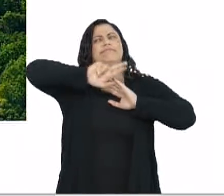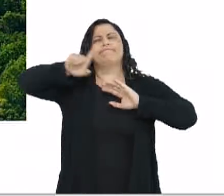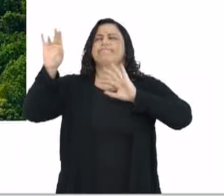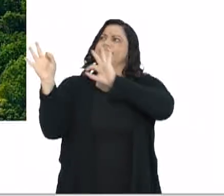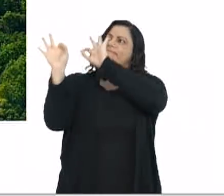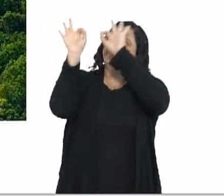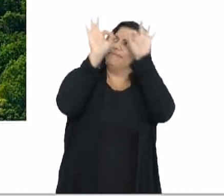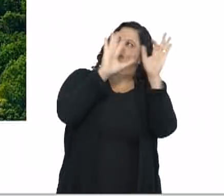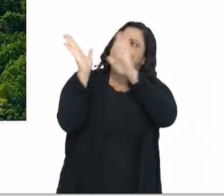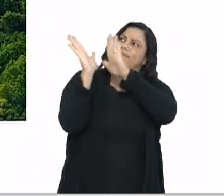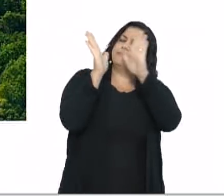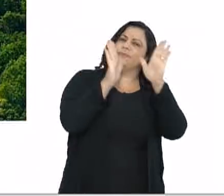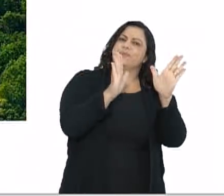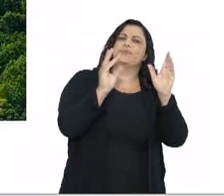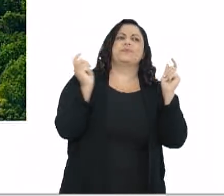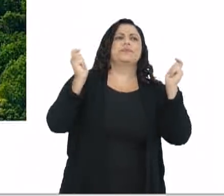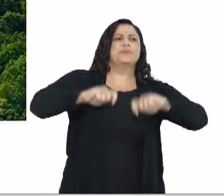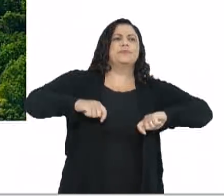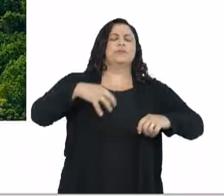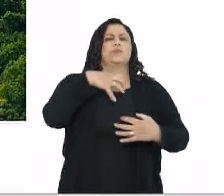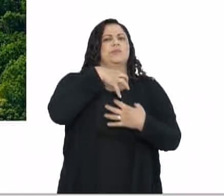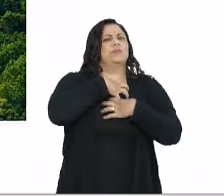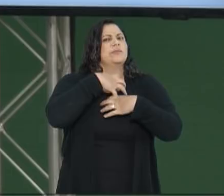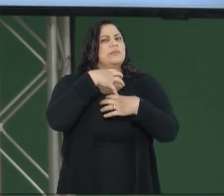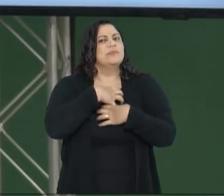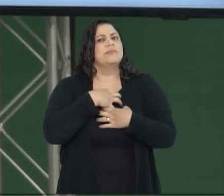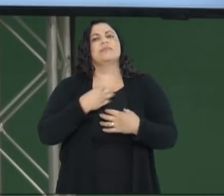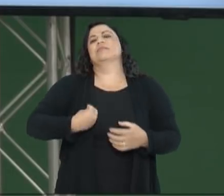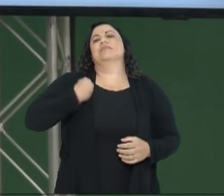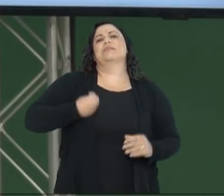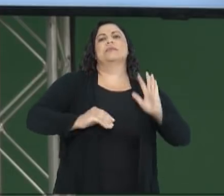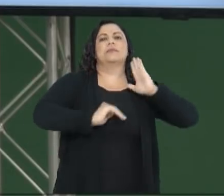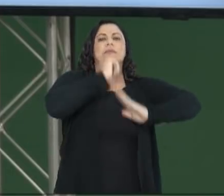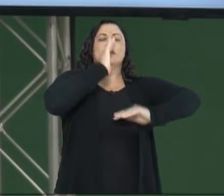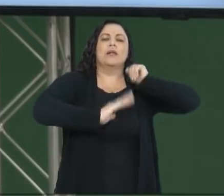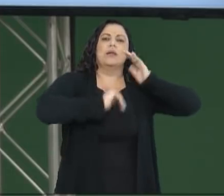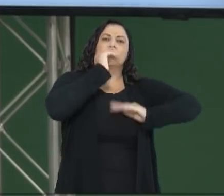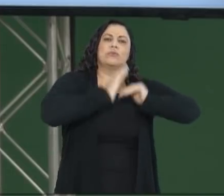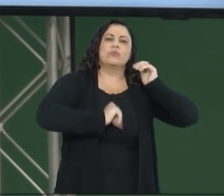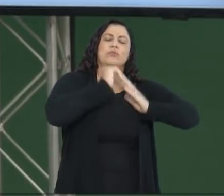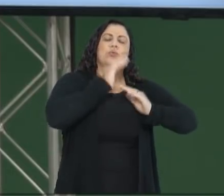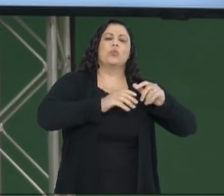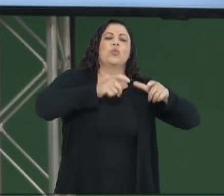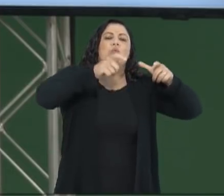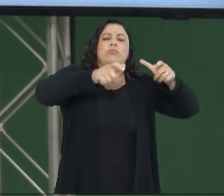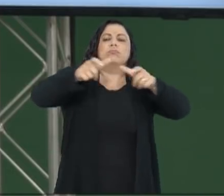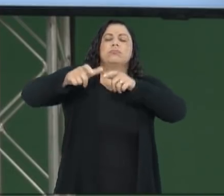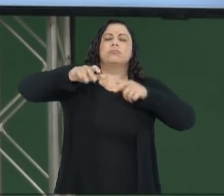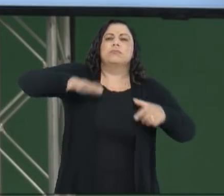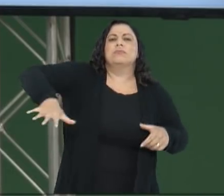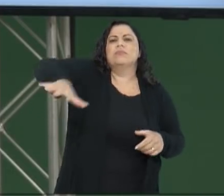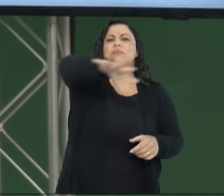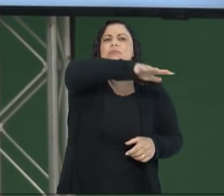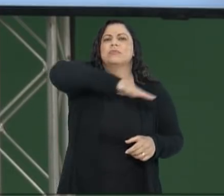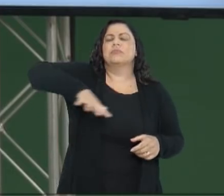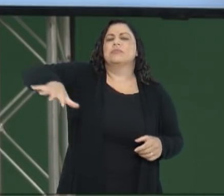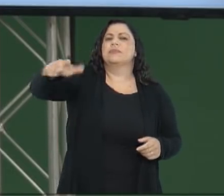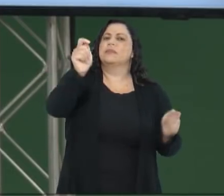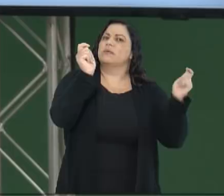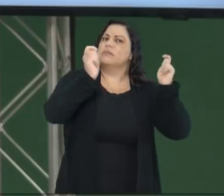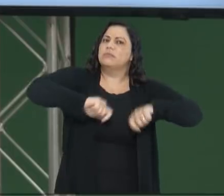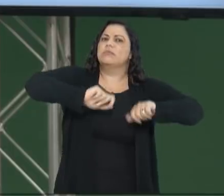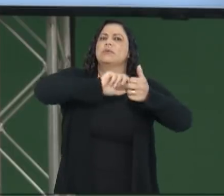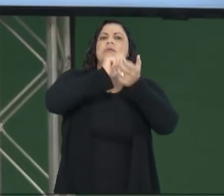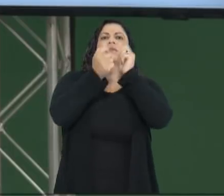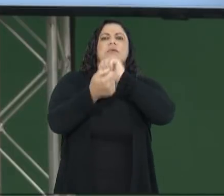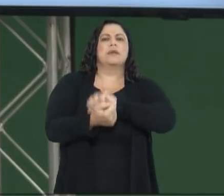paisagem, né, que refletem os modos de vida, as construções, a forma como o espaço geográfico foi apropriado